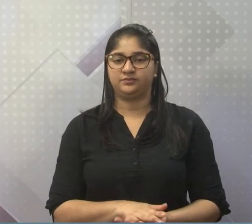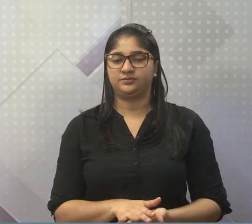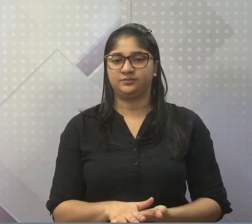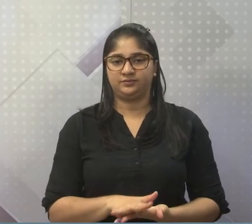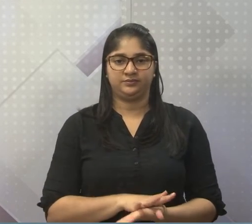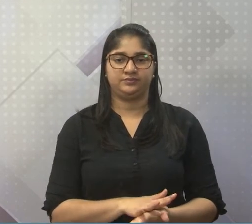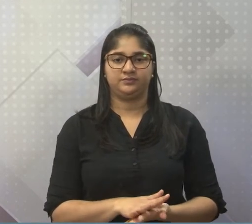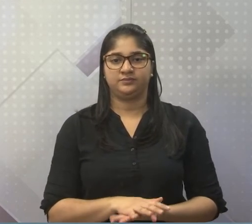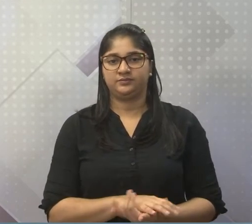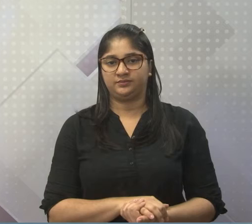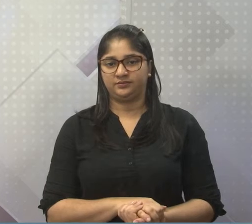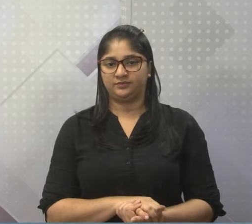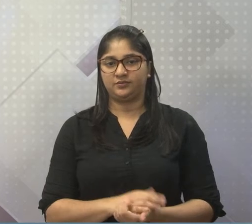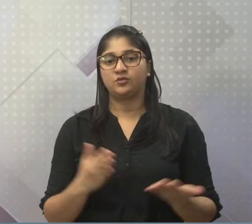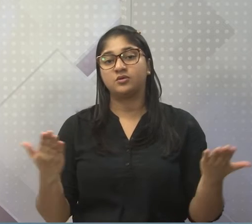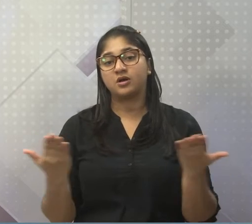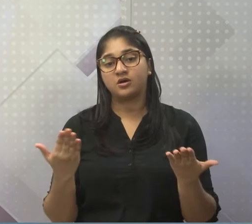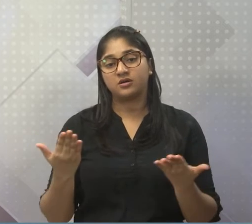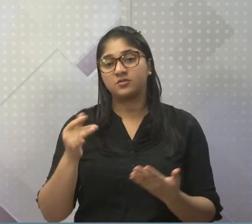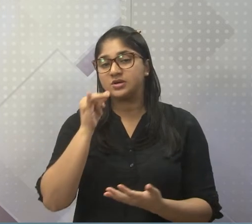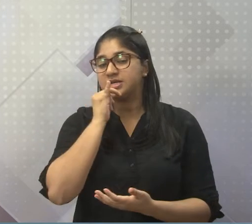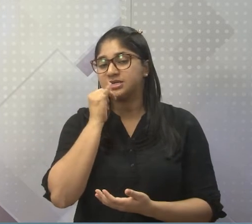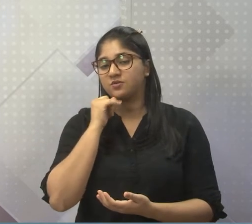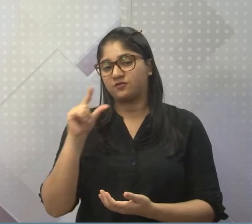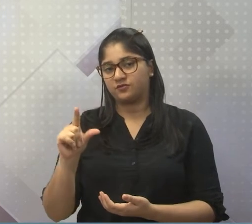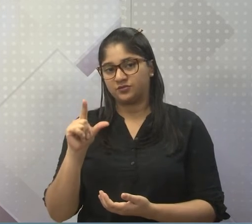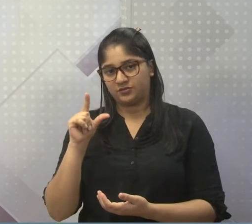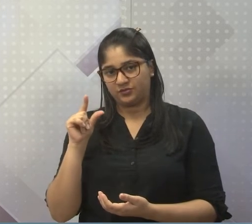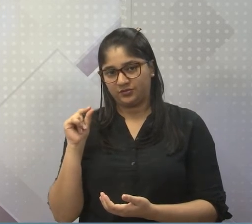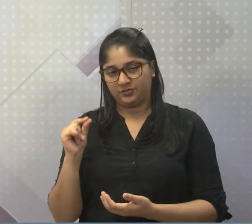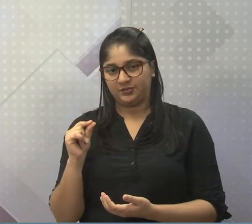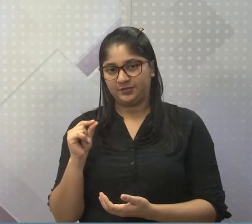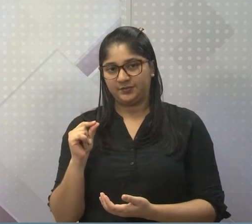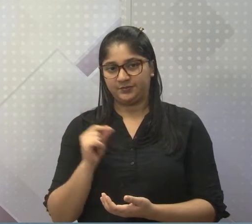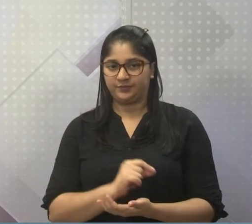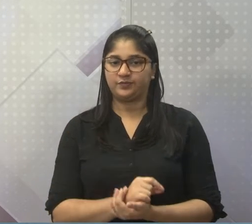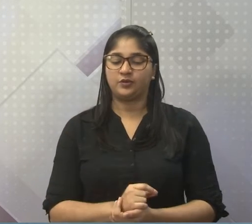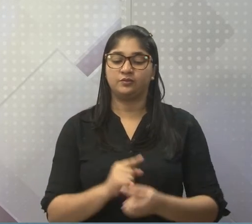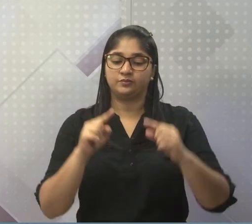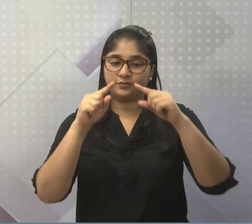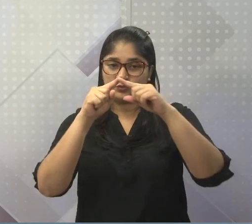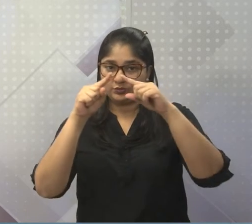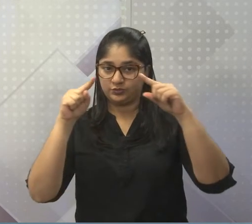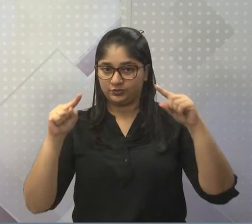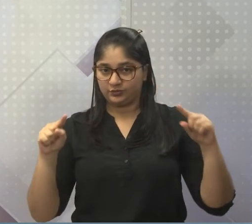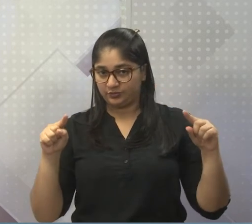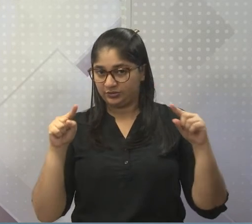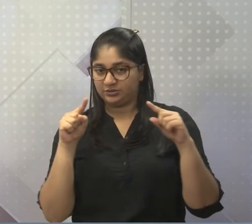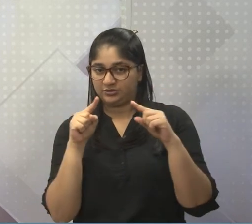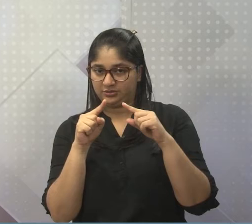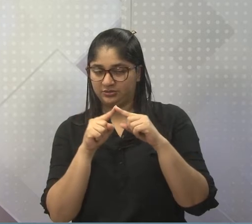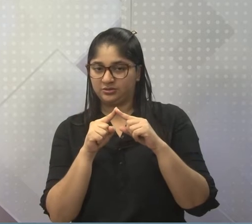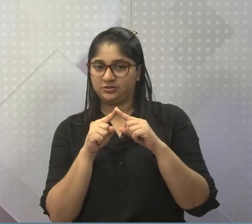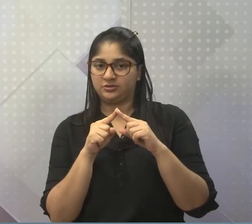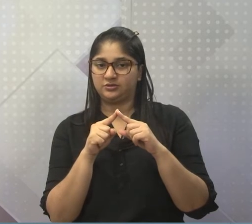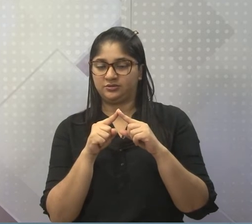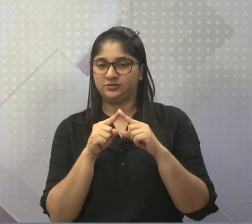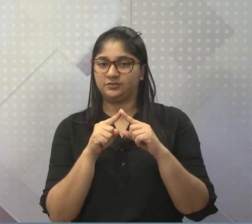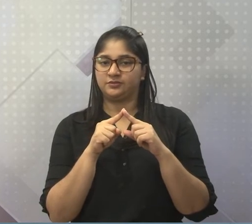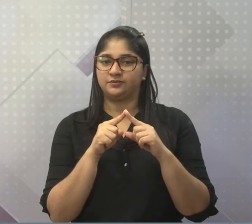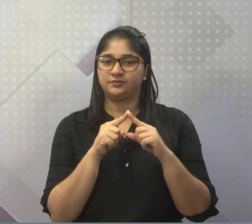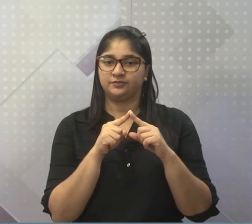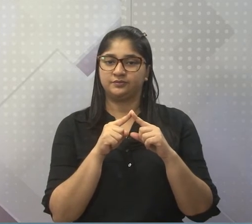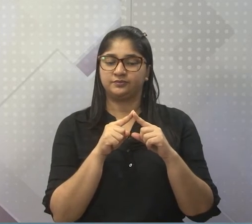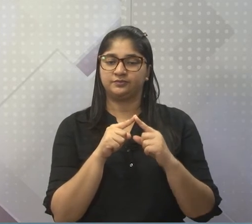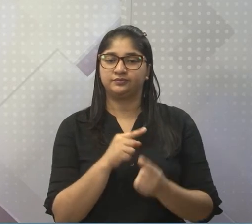Então, deixa eu escolher aqui um exemplo dos que eu trouxe. Pronto, eu tenho um triângulo. Eu dou a vocês um